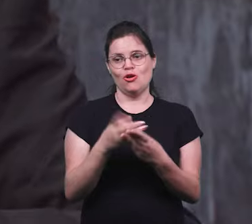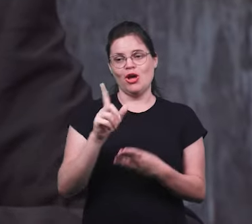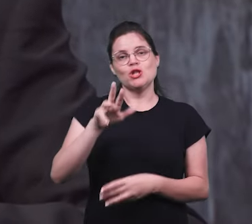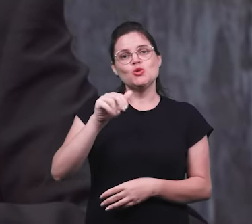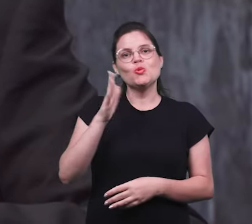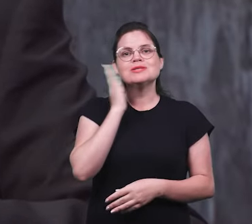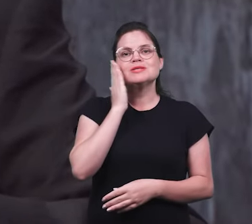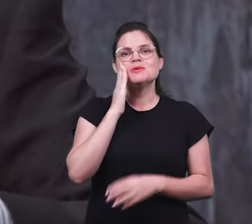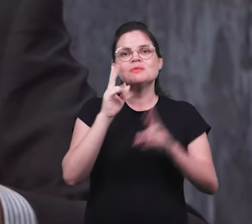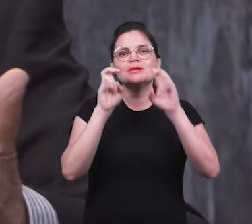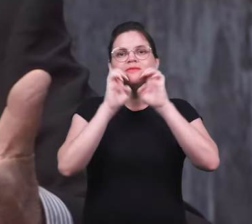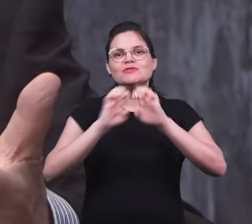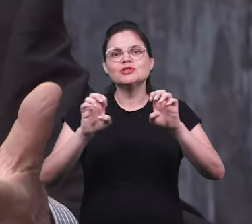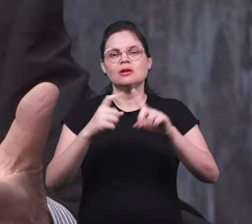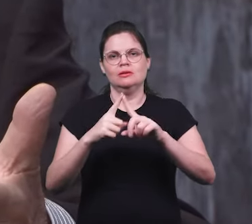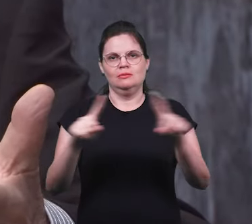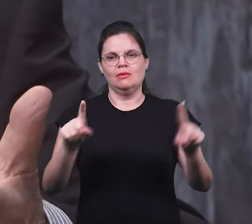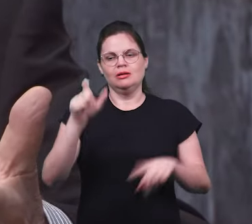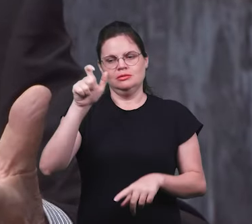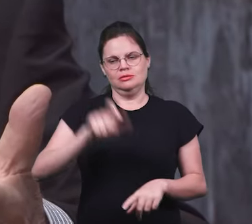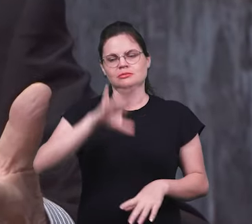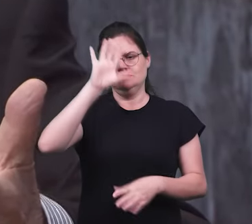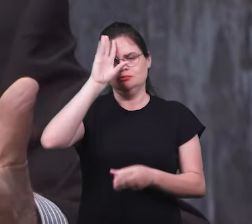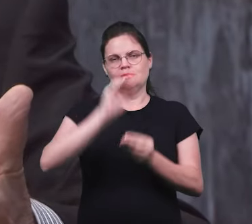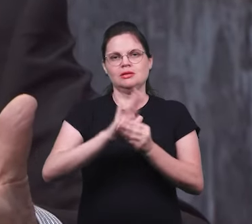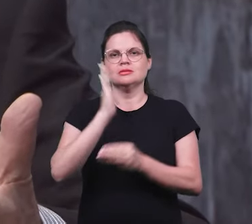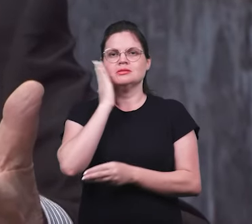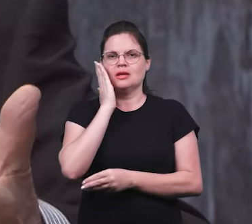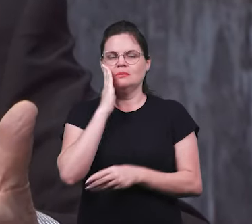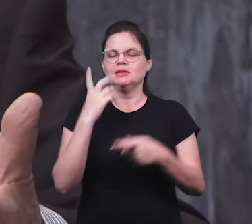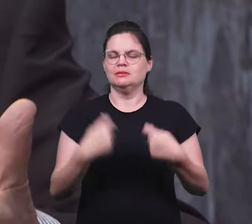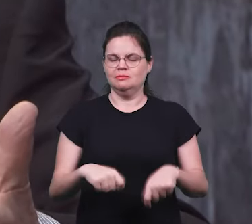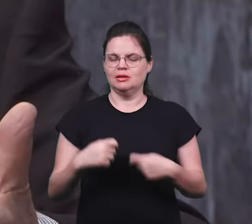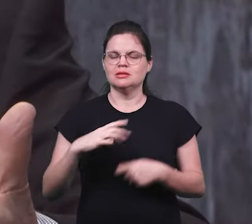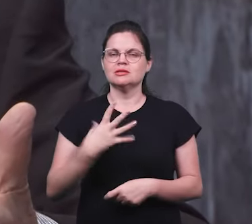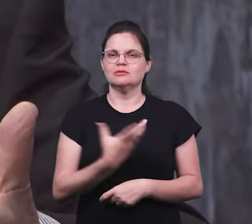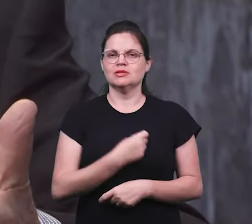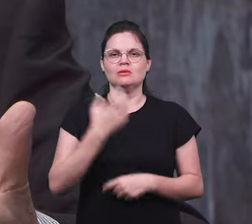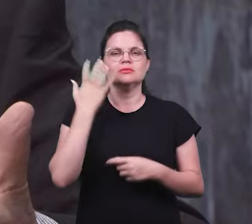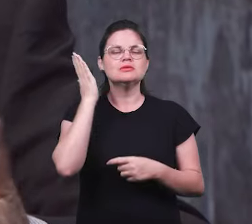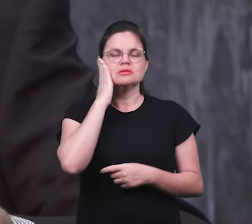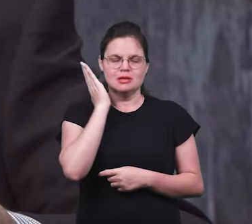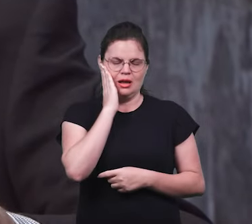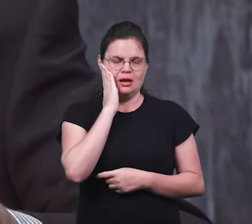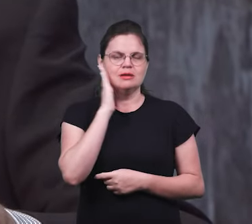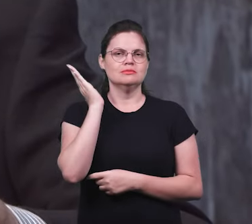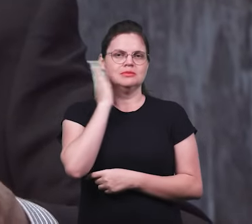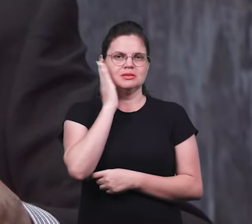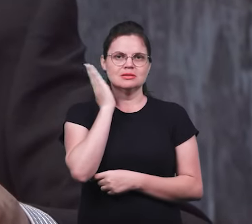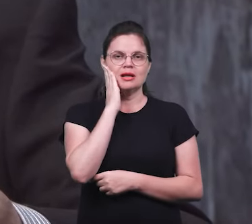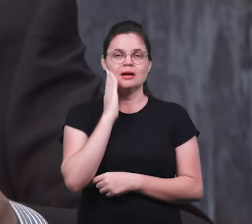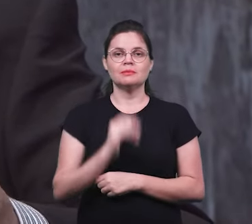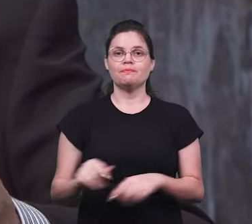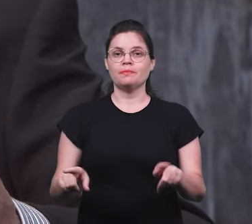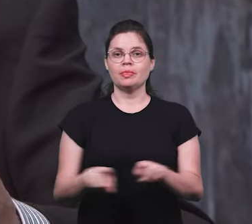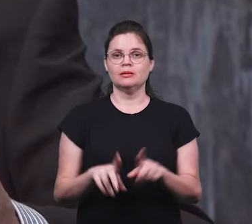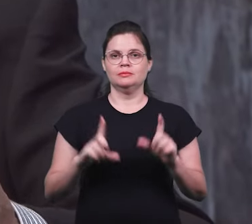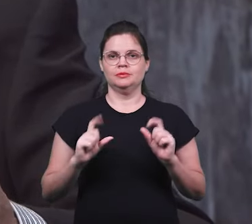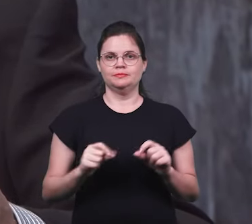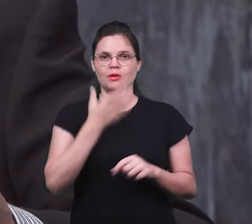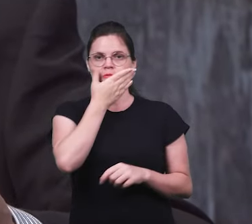evangelho, mas o homem sabe que precisa de salvação, não é? E outra coisa, a